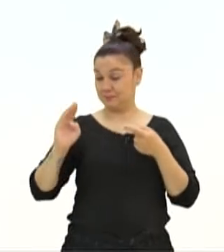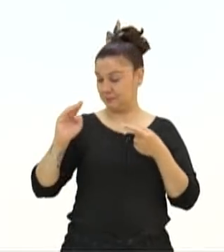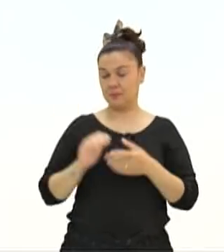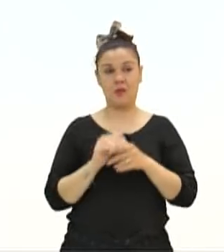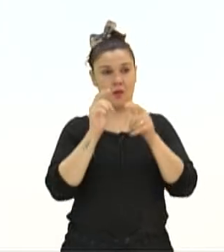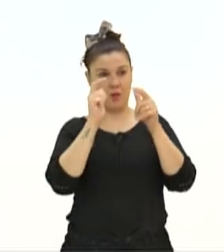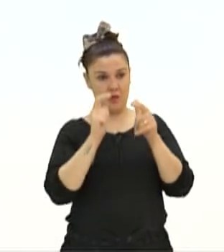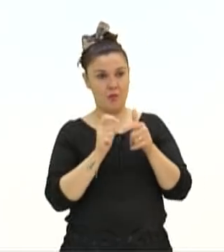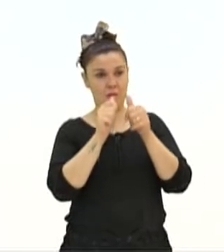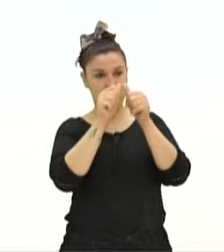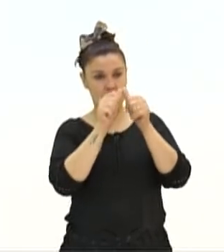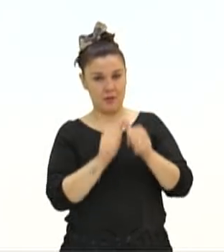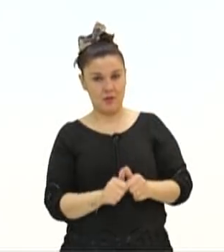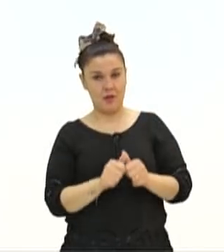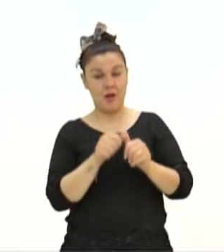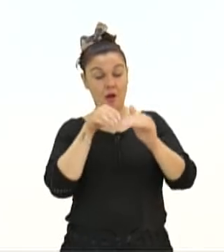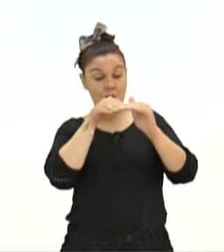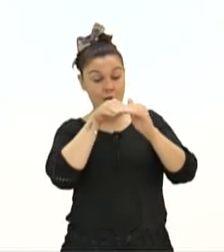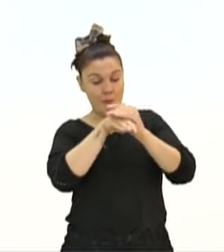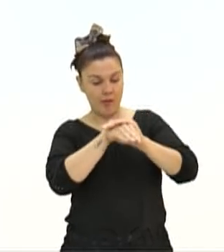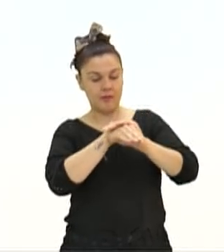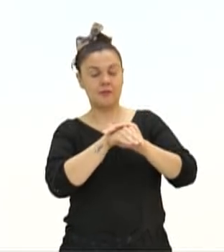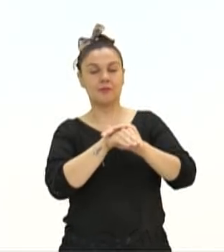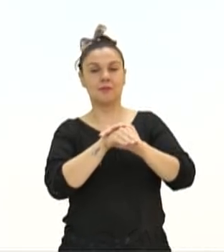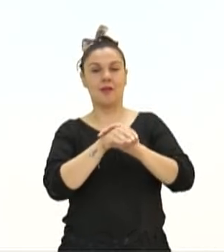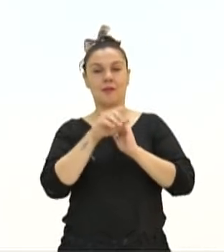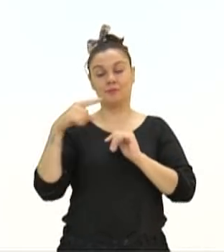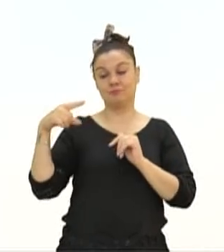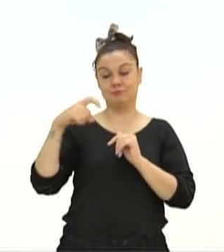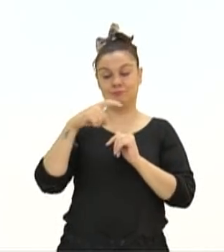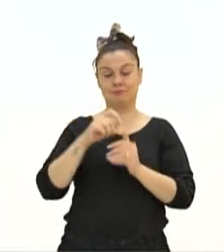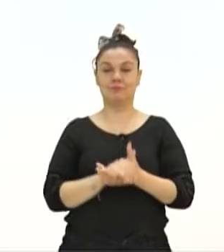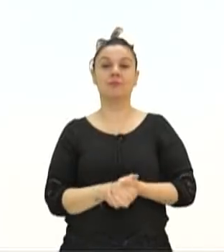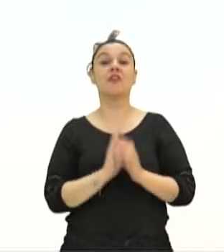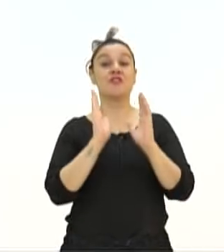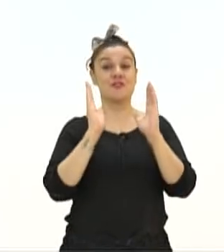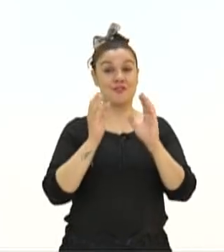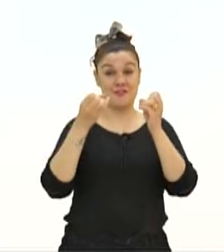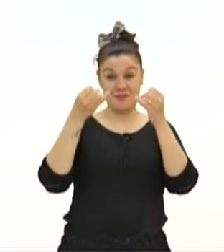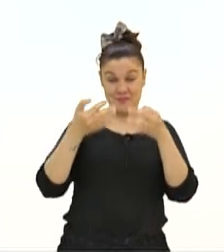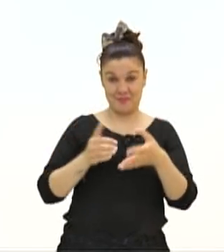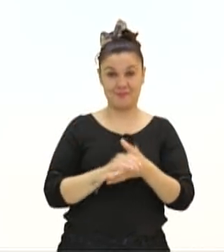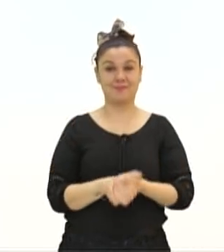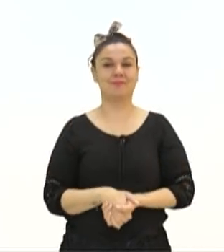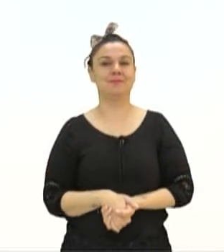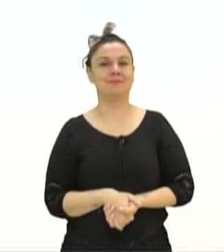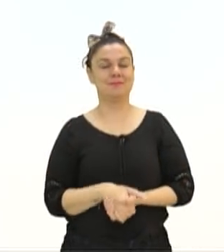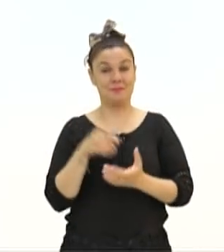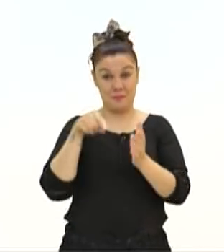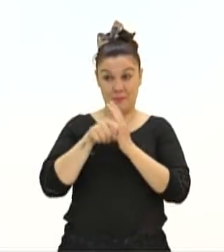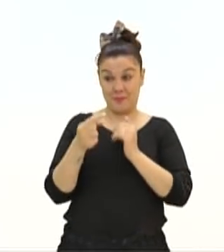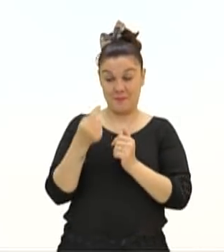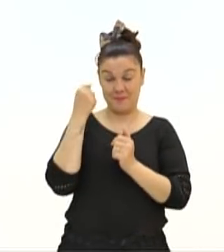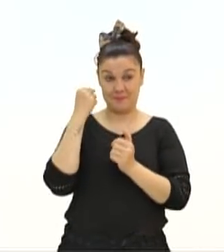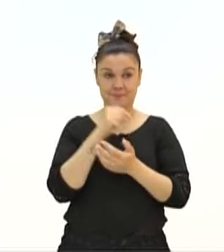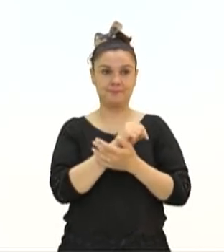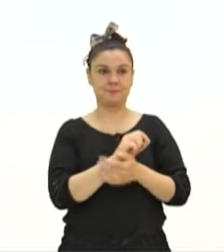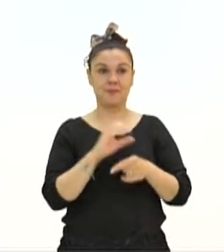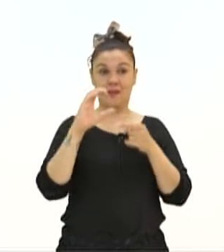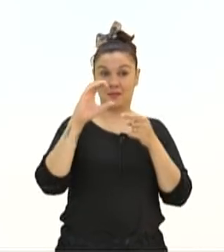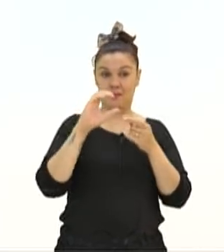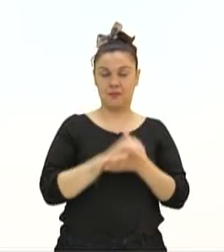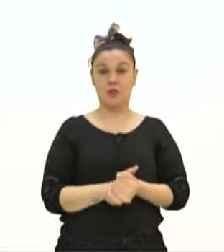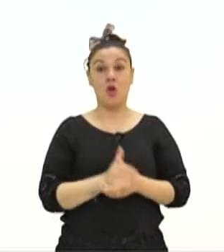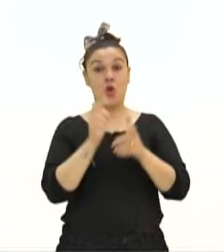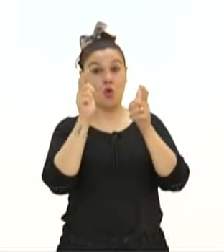letra B, local onde ficam armazenados os gametas. Também acabamos de falar do quiz anterior. E na letra